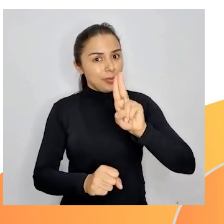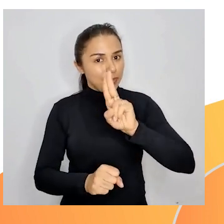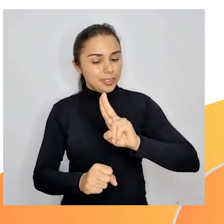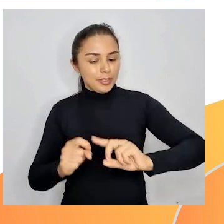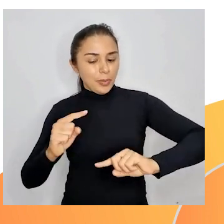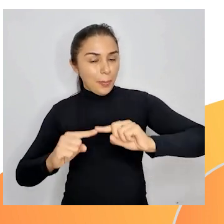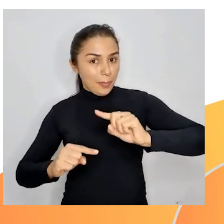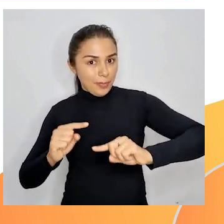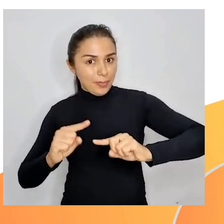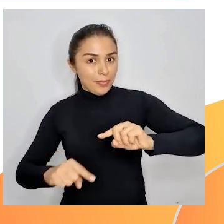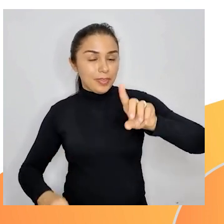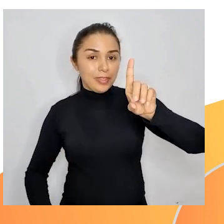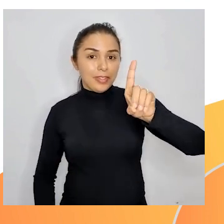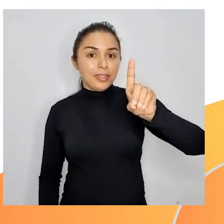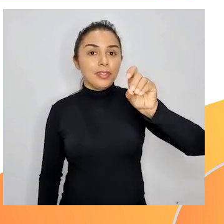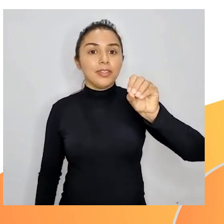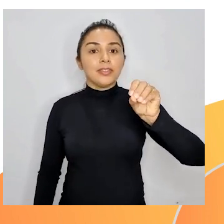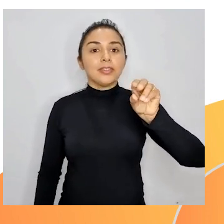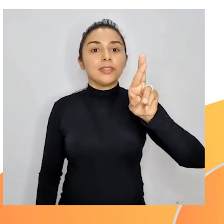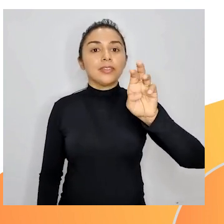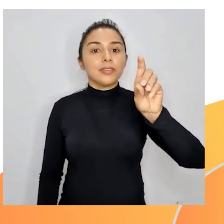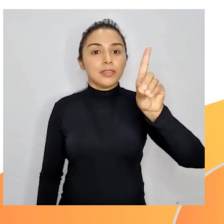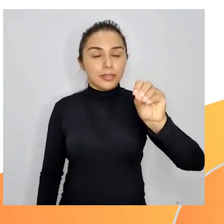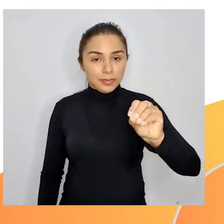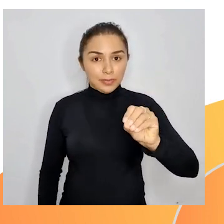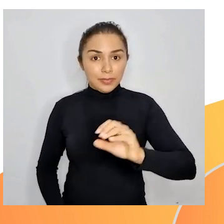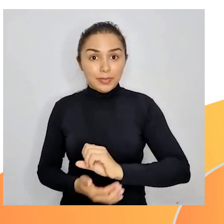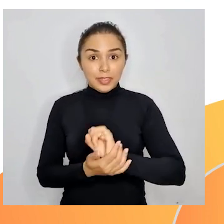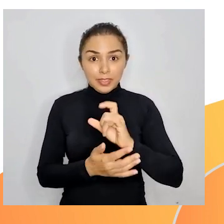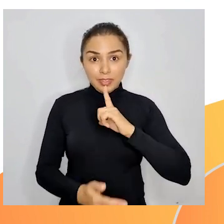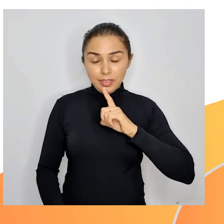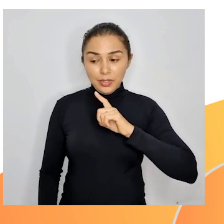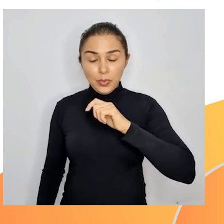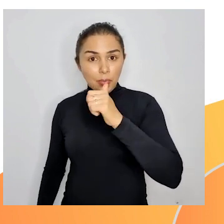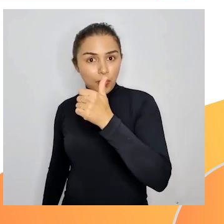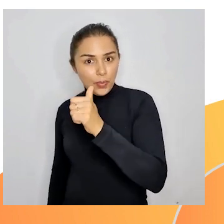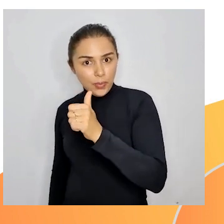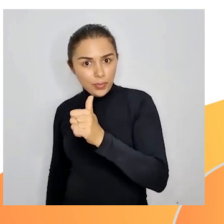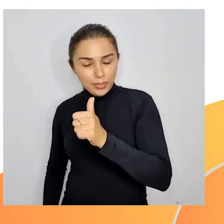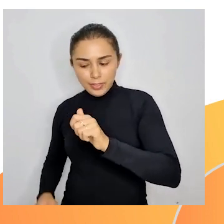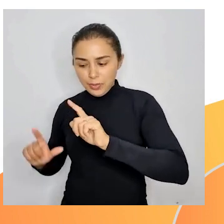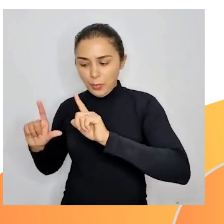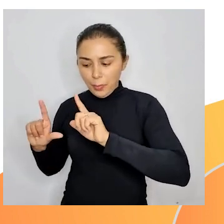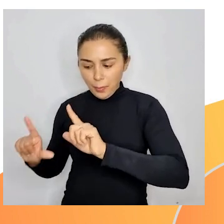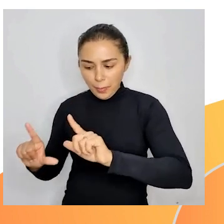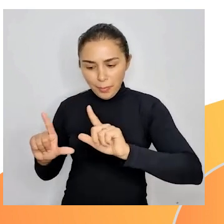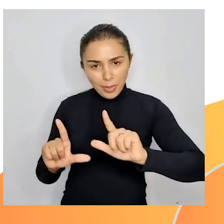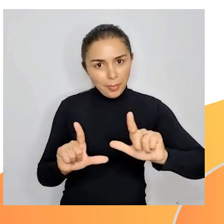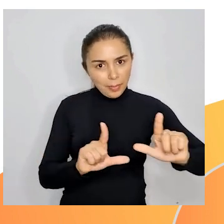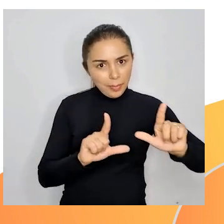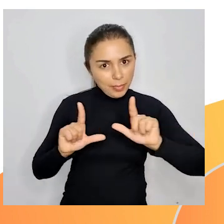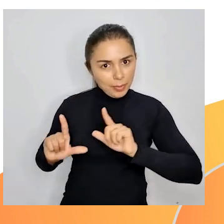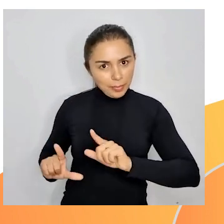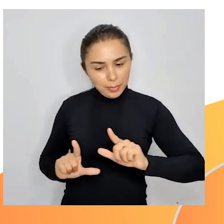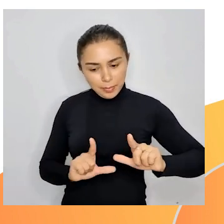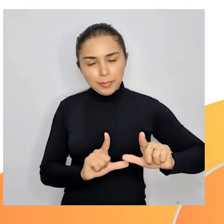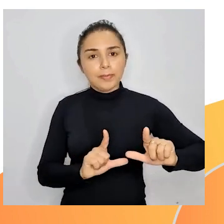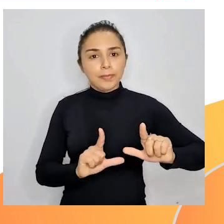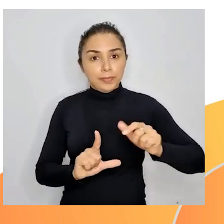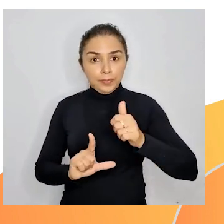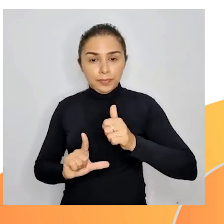dourado, e eu tirando 11 centenas, de 11 centenas eu tirando 4, nós vamos